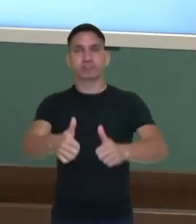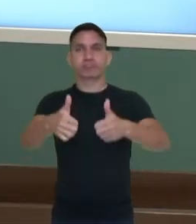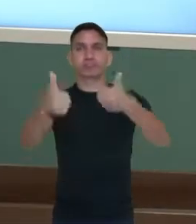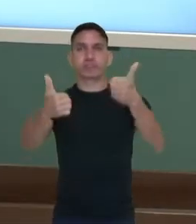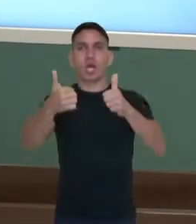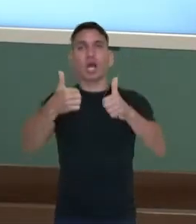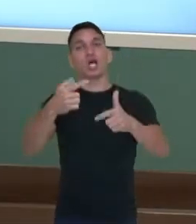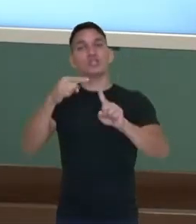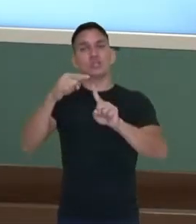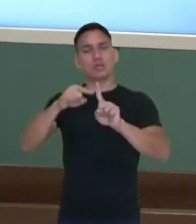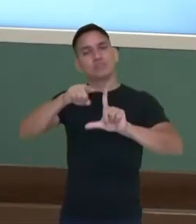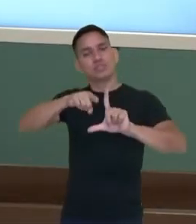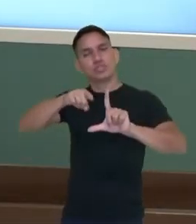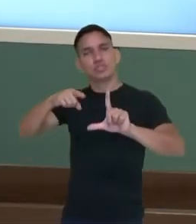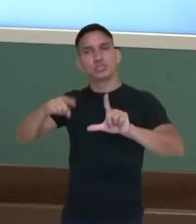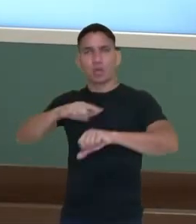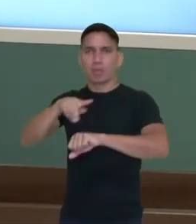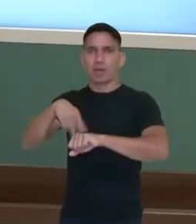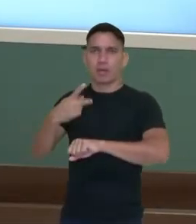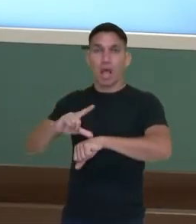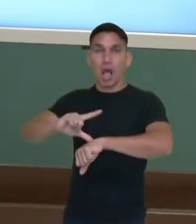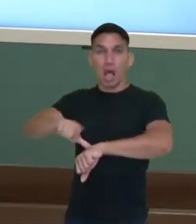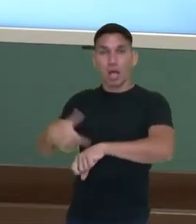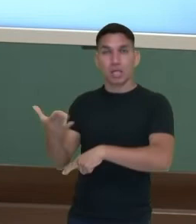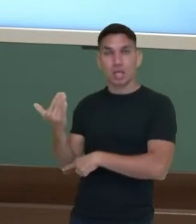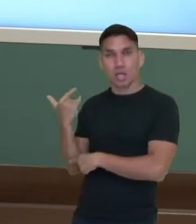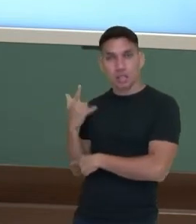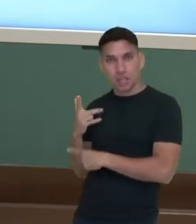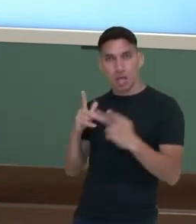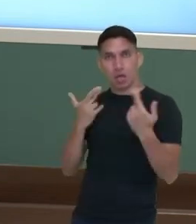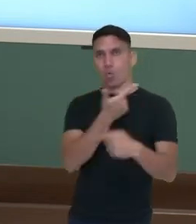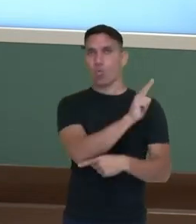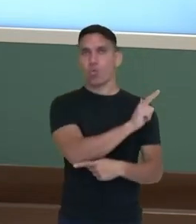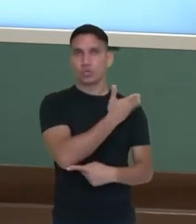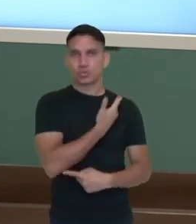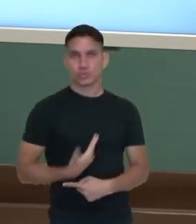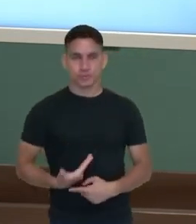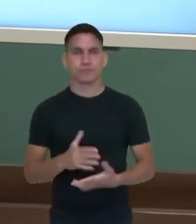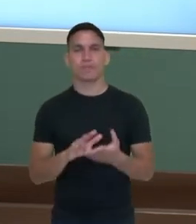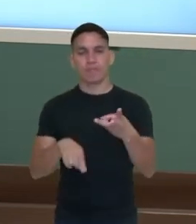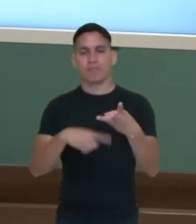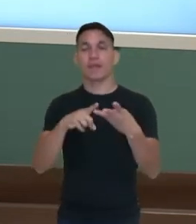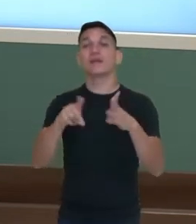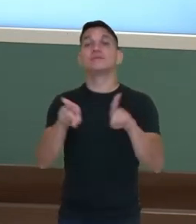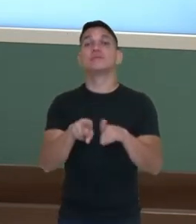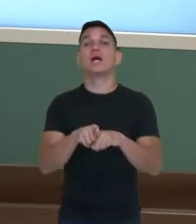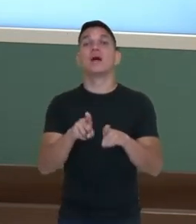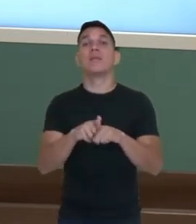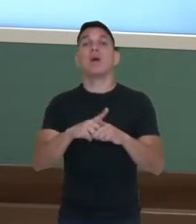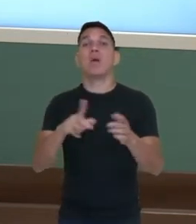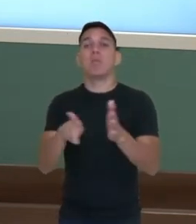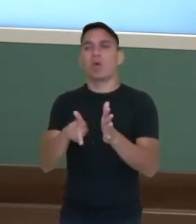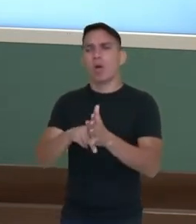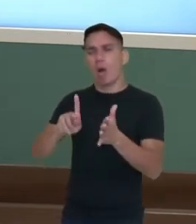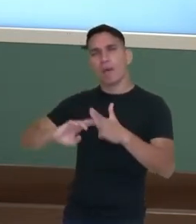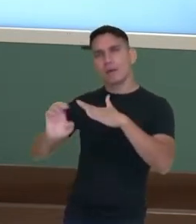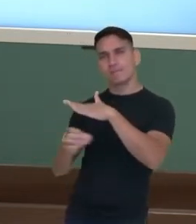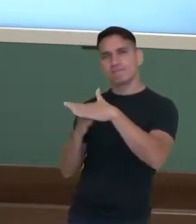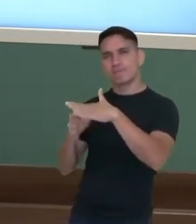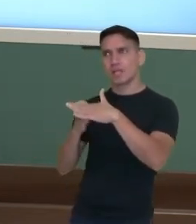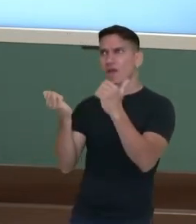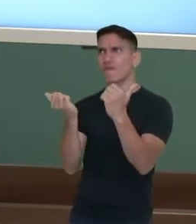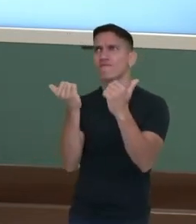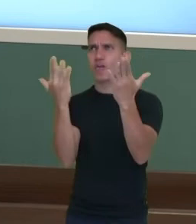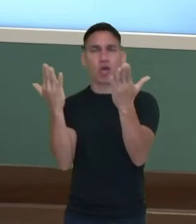país, muito atrasados com governos anteriores. Outras medidas, nacionalização de empresas estrangeiras.